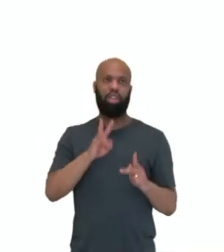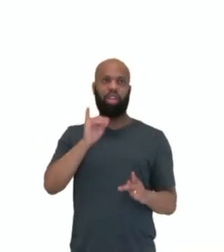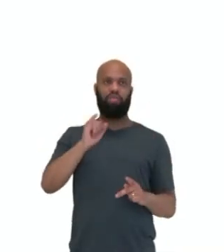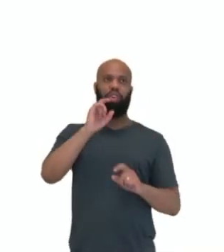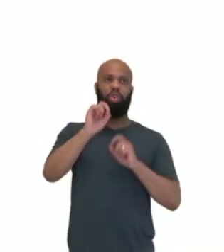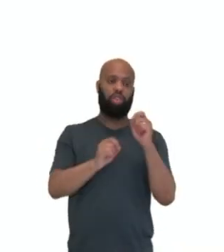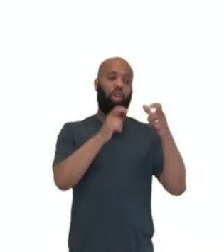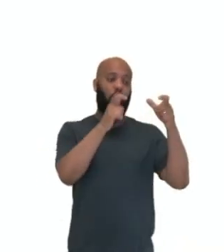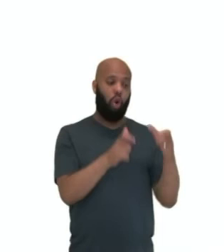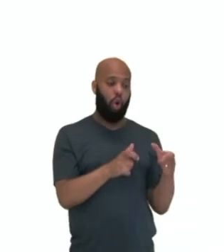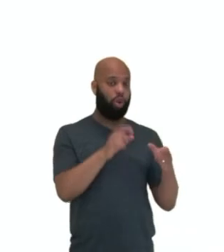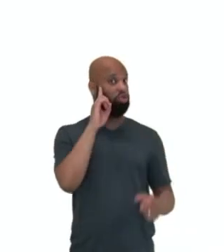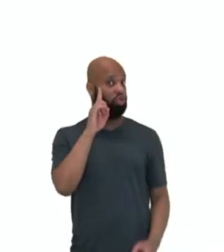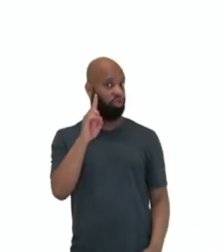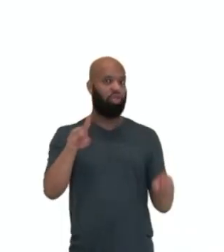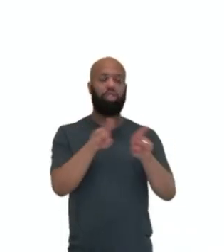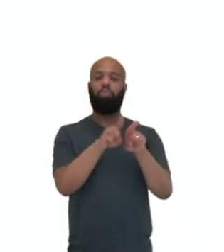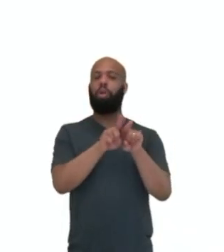colocar local e data,